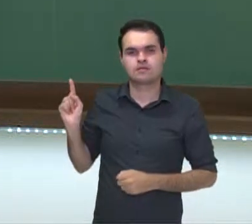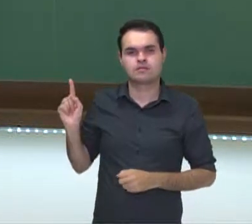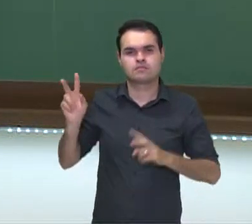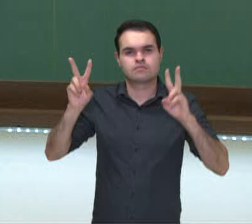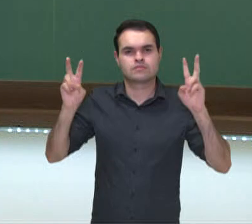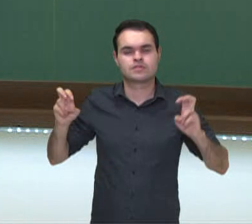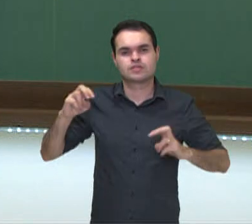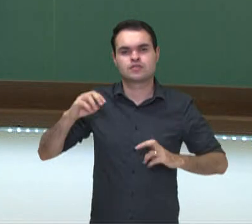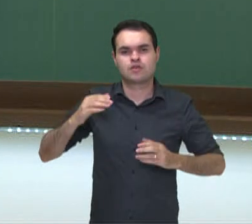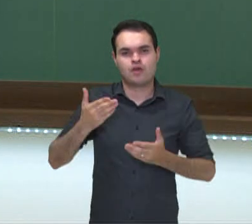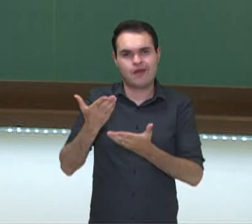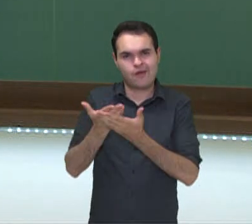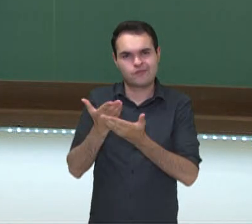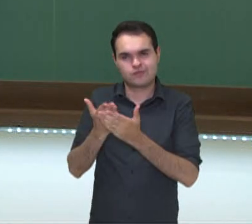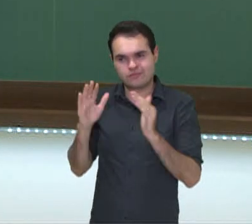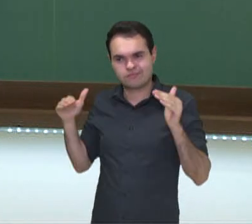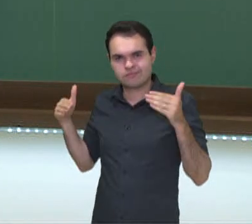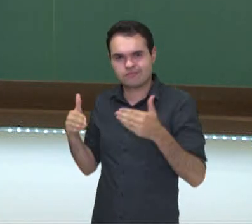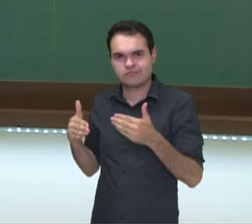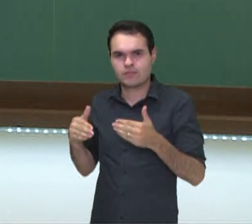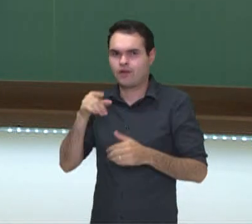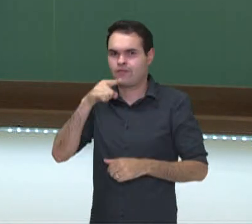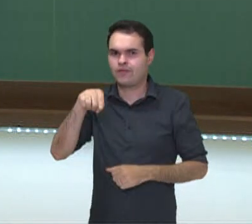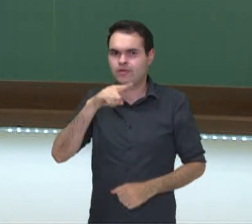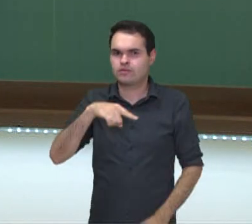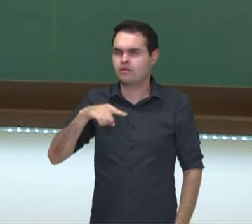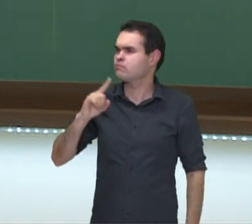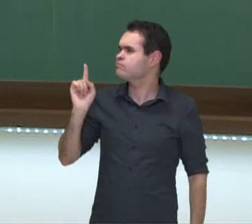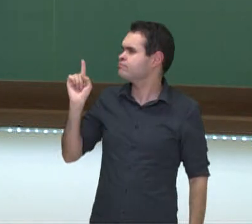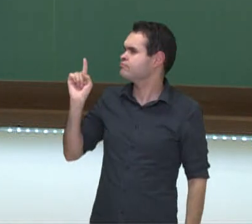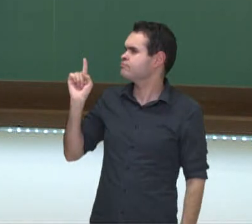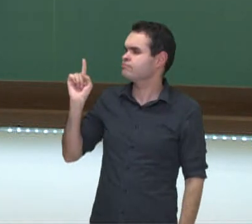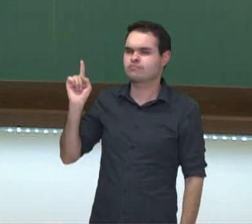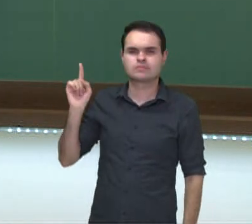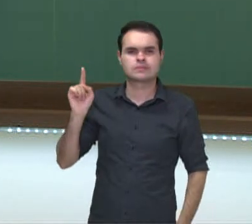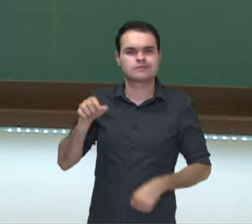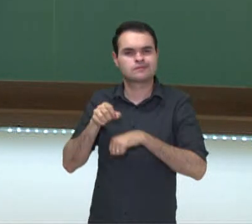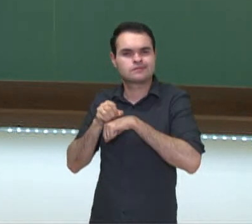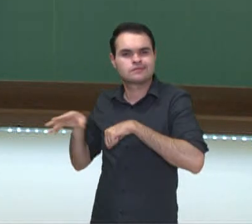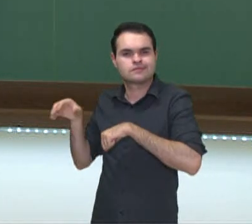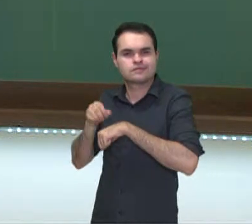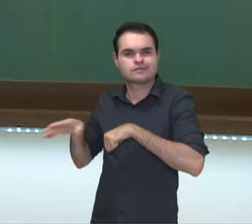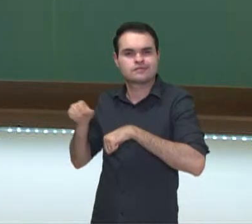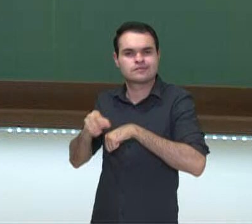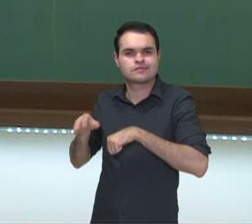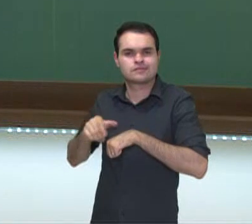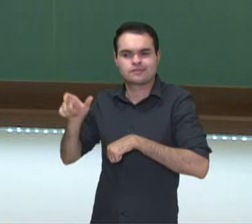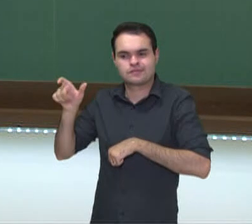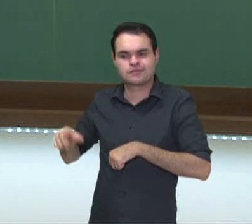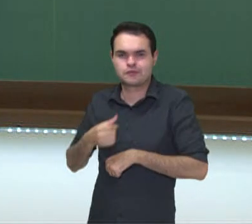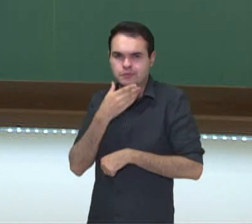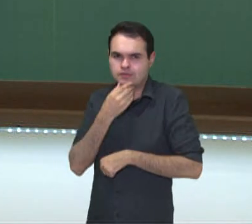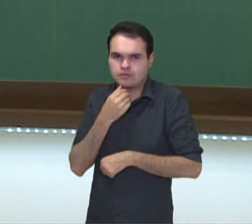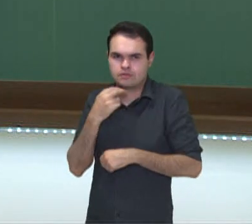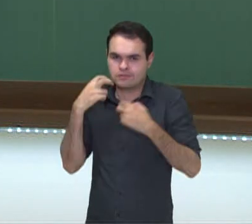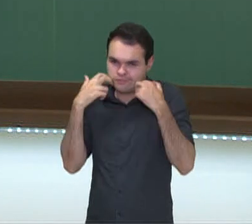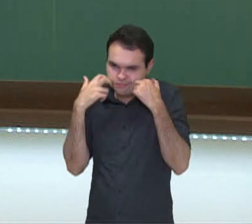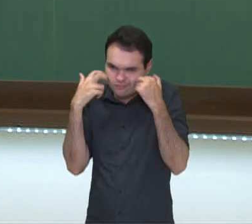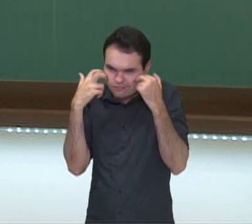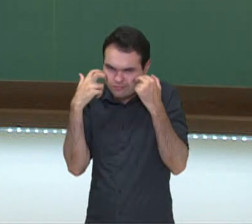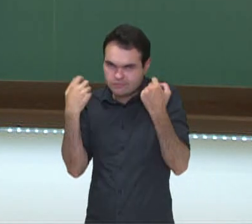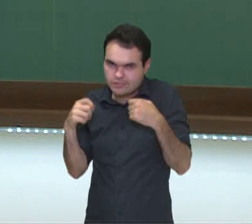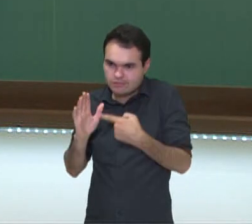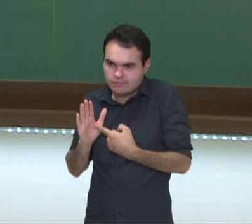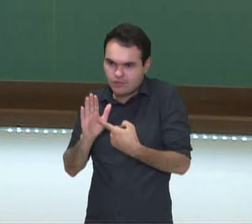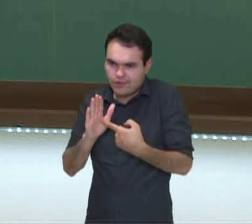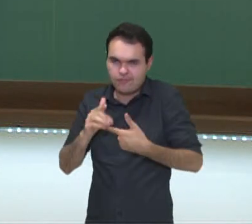um estudo de caso, para vocês darem algumas dicas aqui para um garotinho muito tímido que precisa